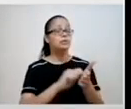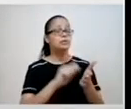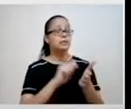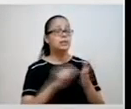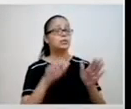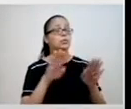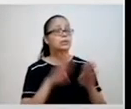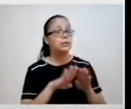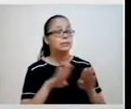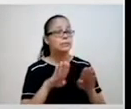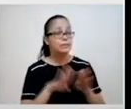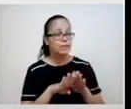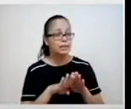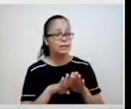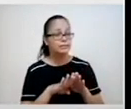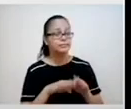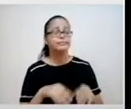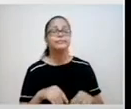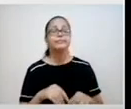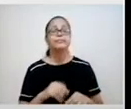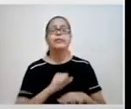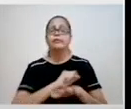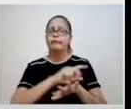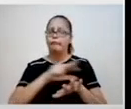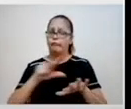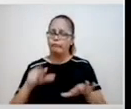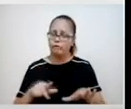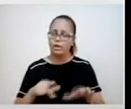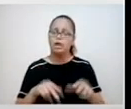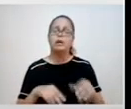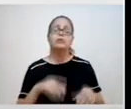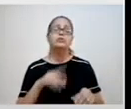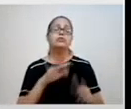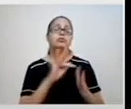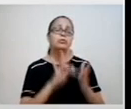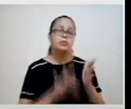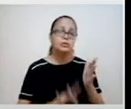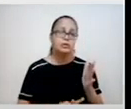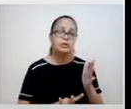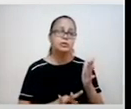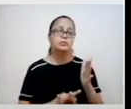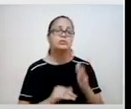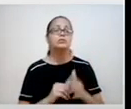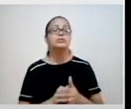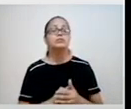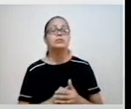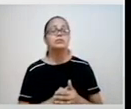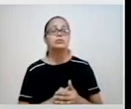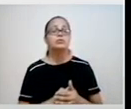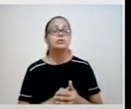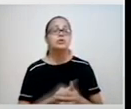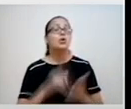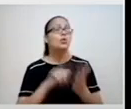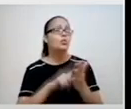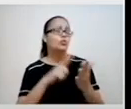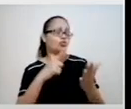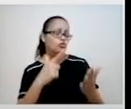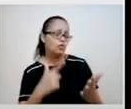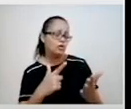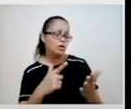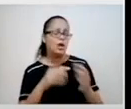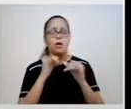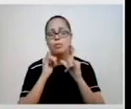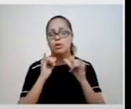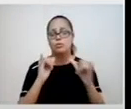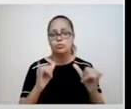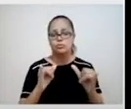também, embora a maior parte dos textos eu tenha um toque maior de formalidade, você pega uns textos jornalísticos, uma notícia, uma